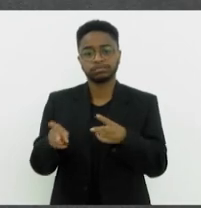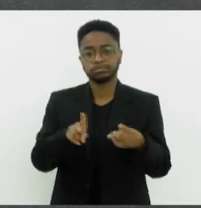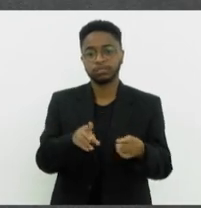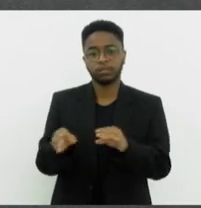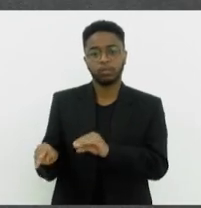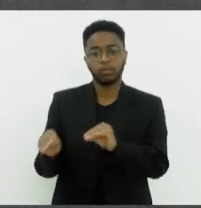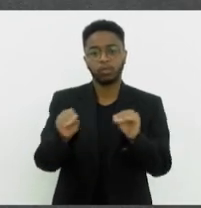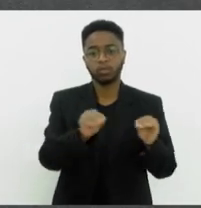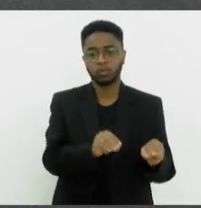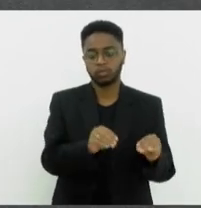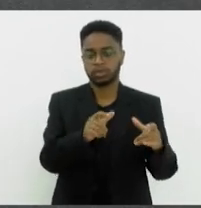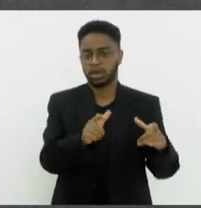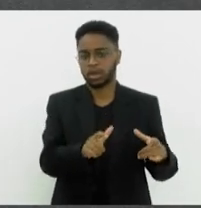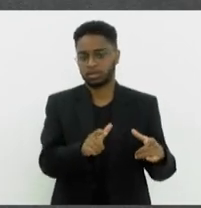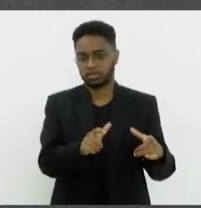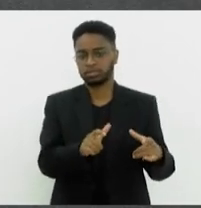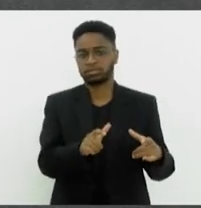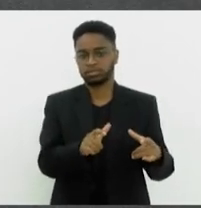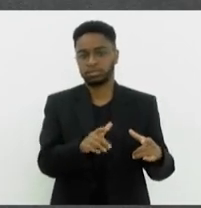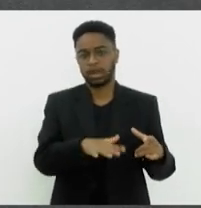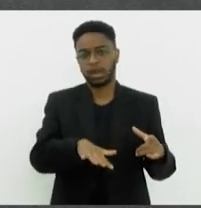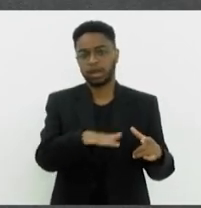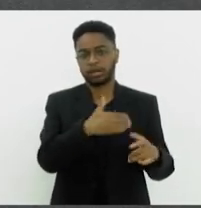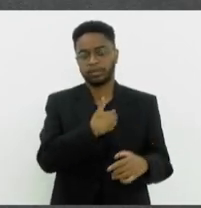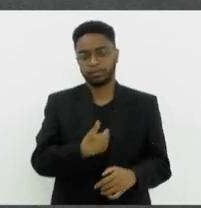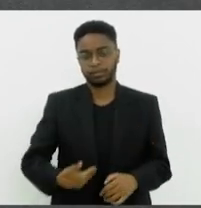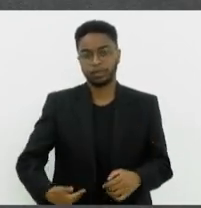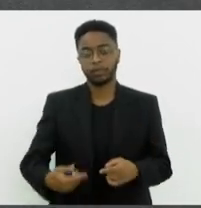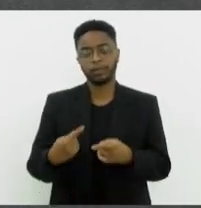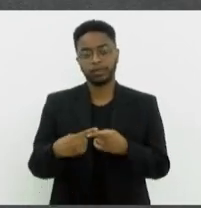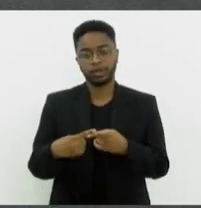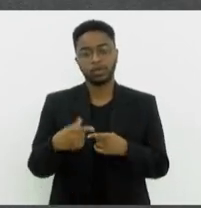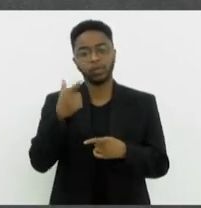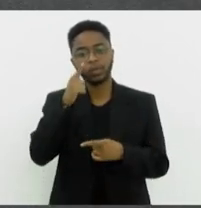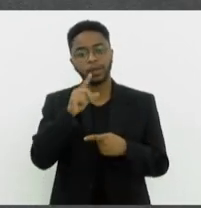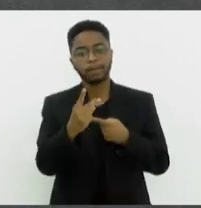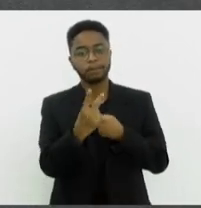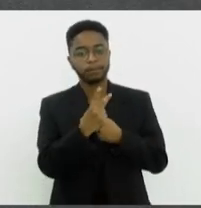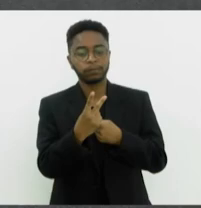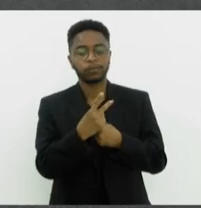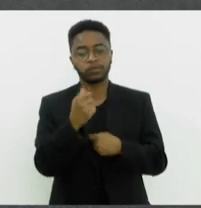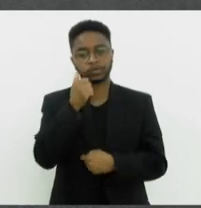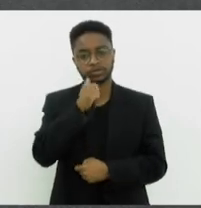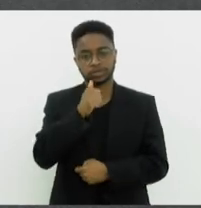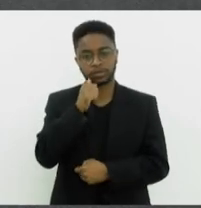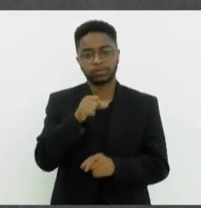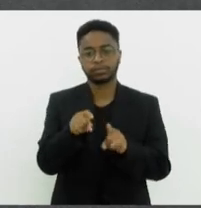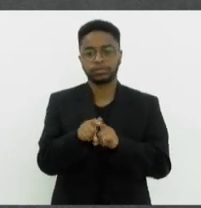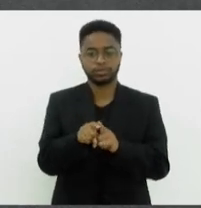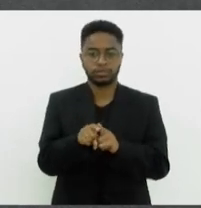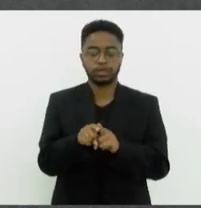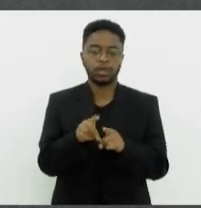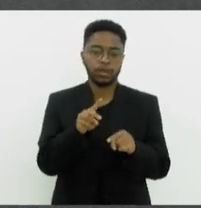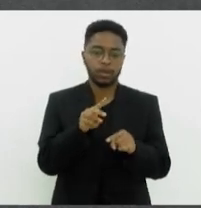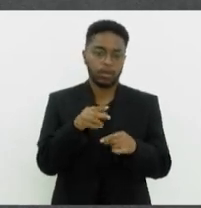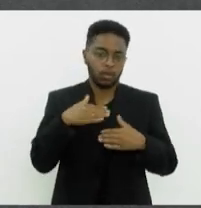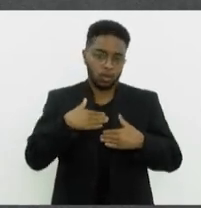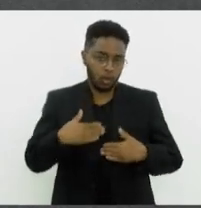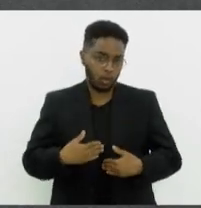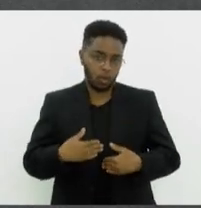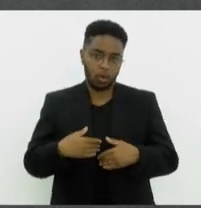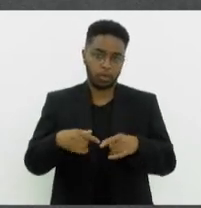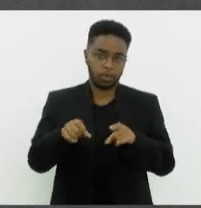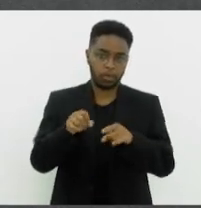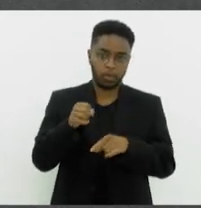outra unidade de serviço público para que ela resguarde também a sua proteção física,